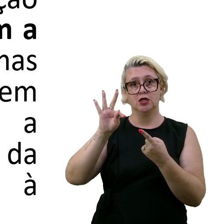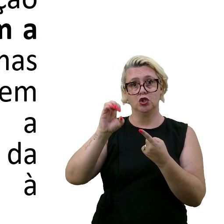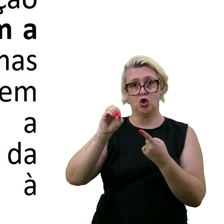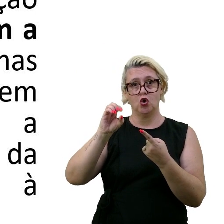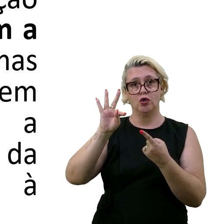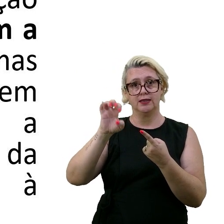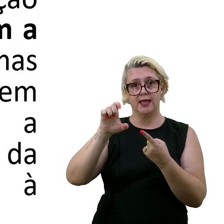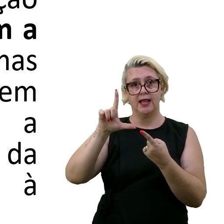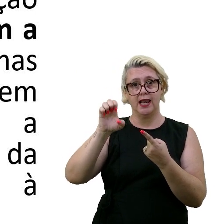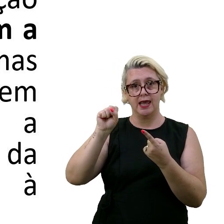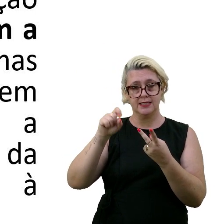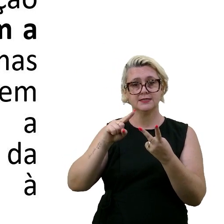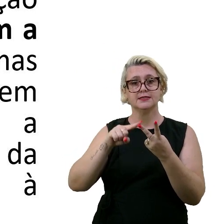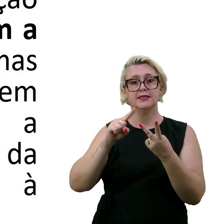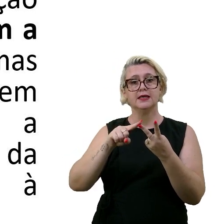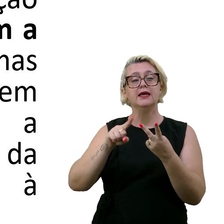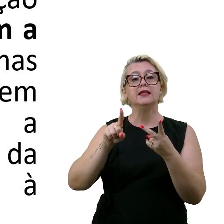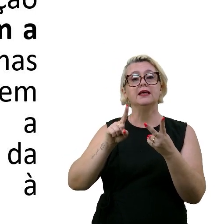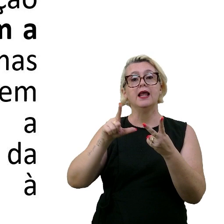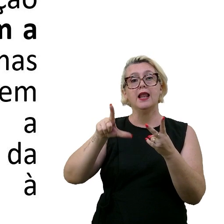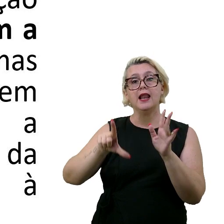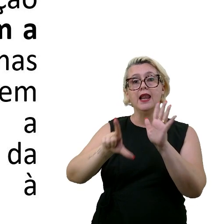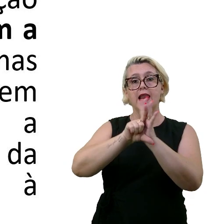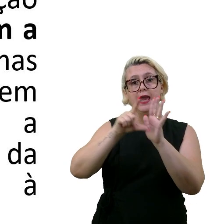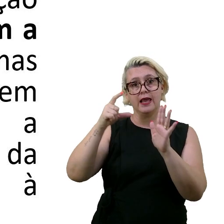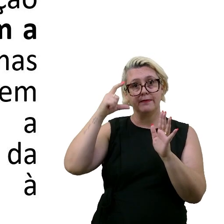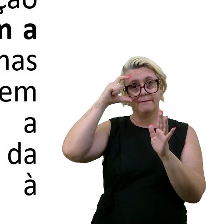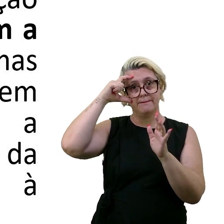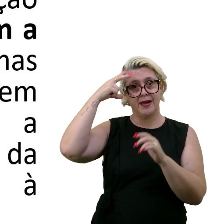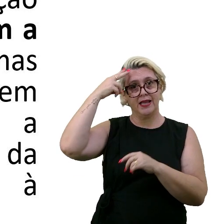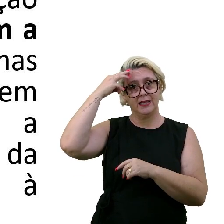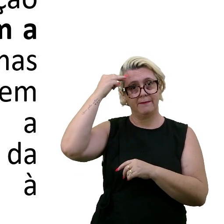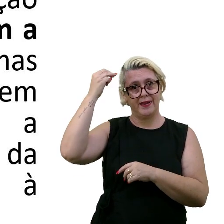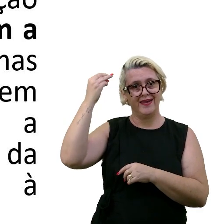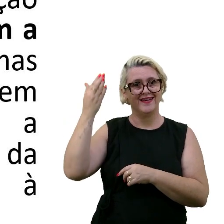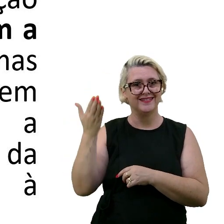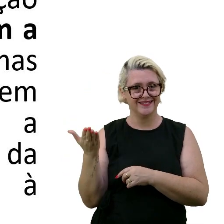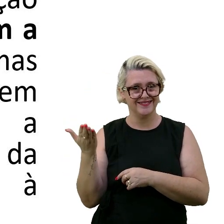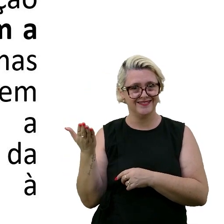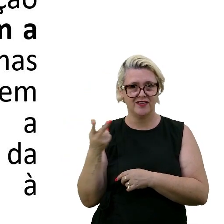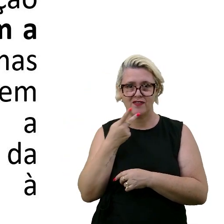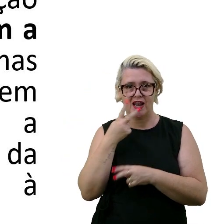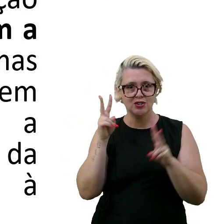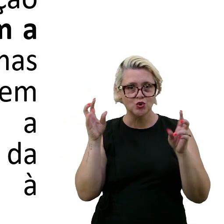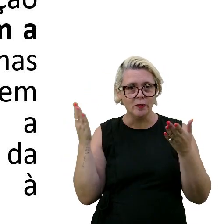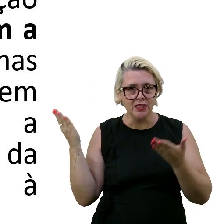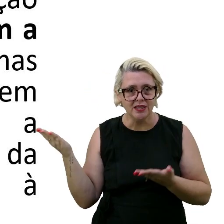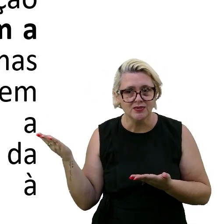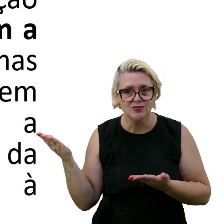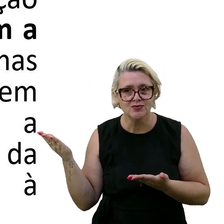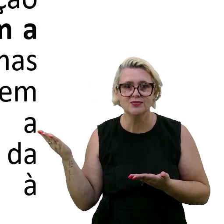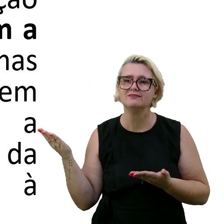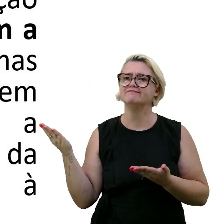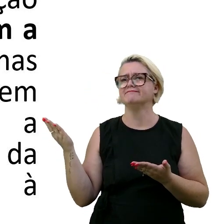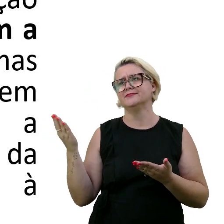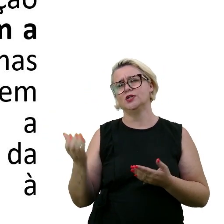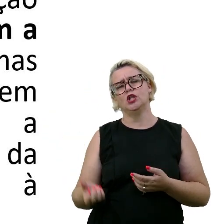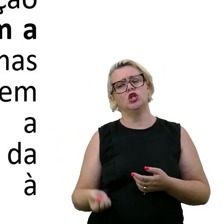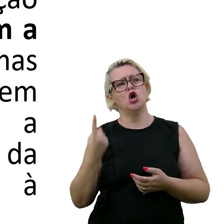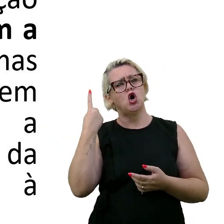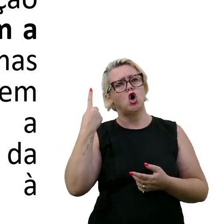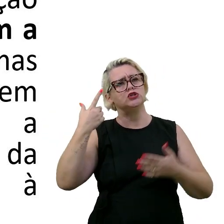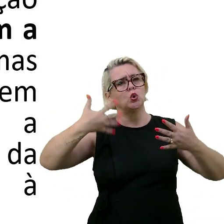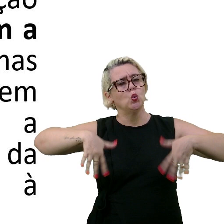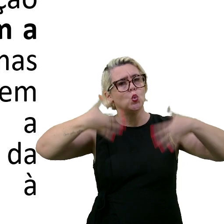Falar sobre a Lei Maria da Penha numa redação como essa, nossa, é muito importante. Eu